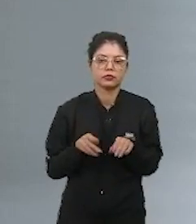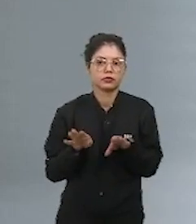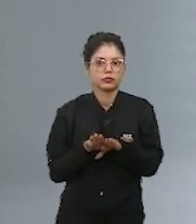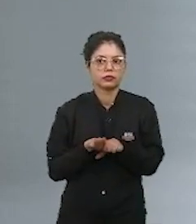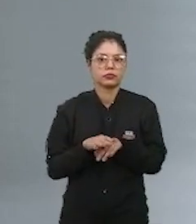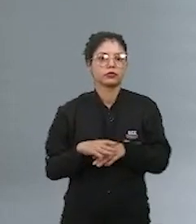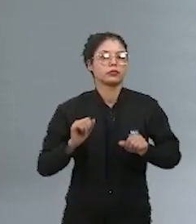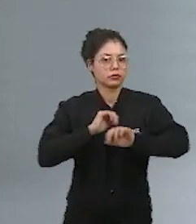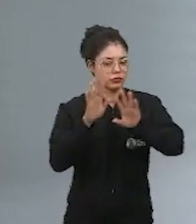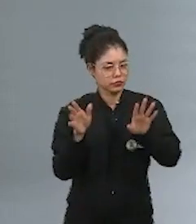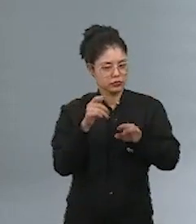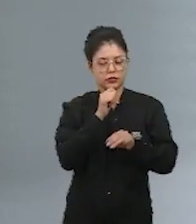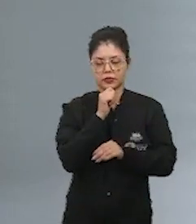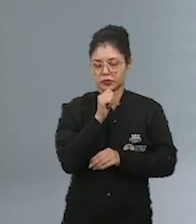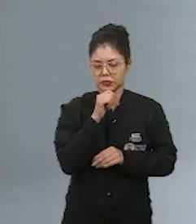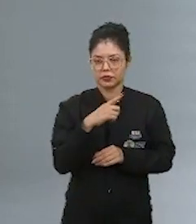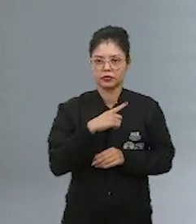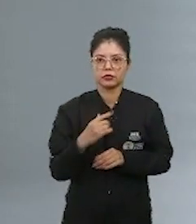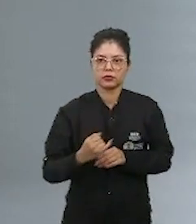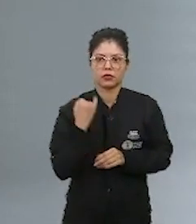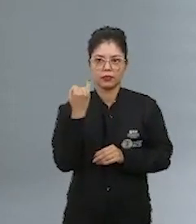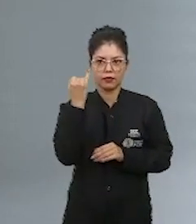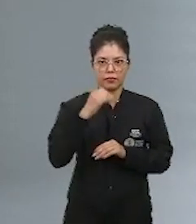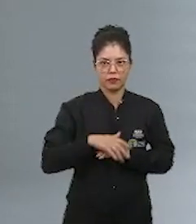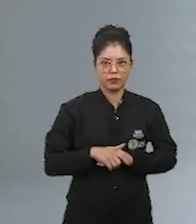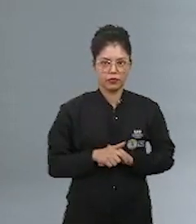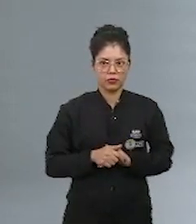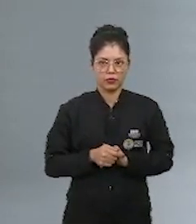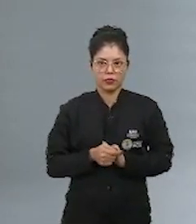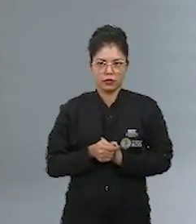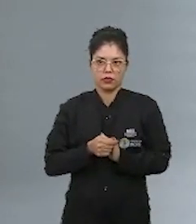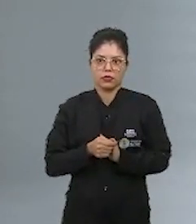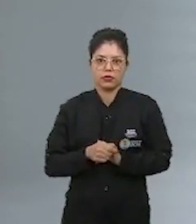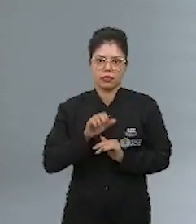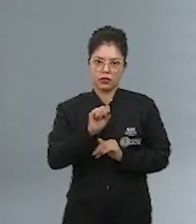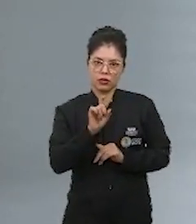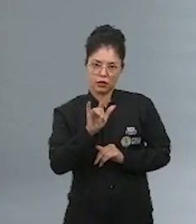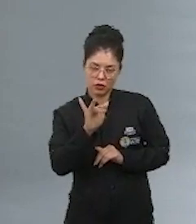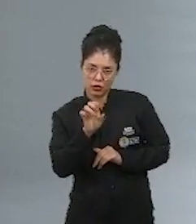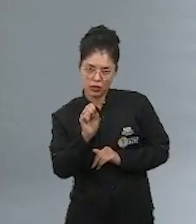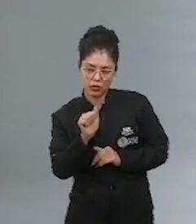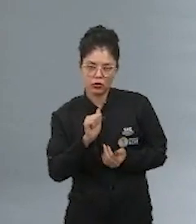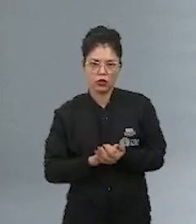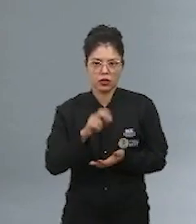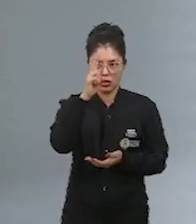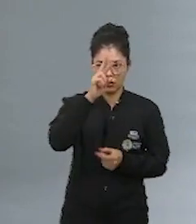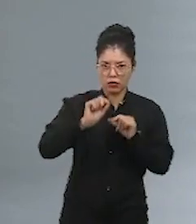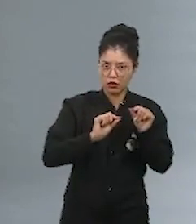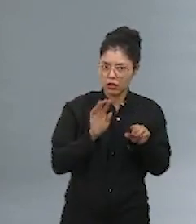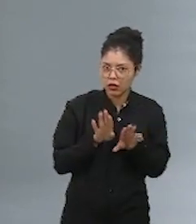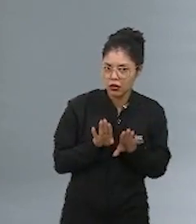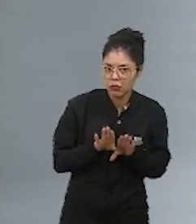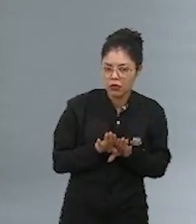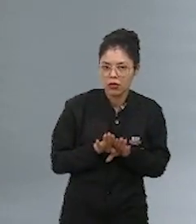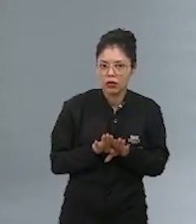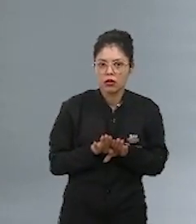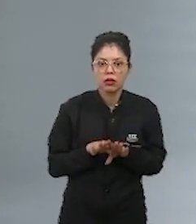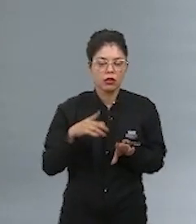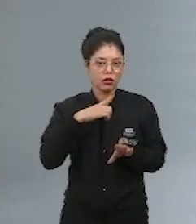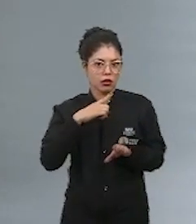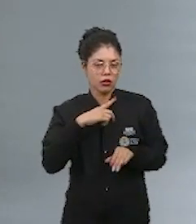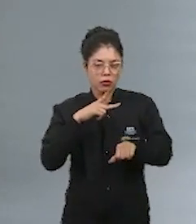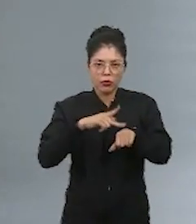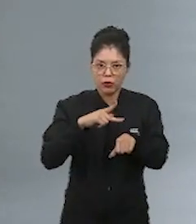também, que inclusive tem muitos minerais, principalmente o silício, tá? Lembrando também que as rochas magmáticas são